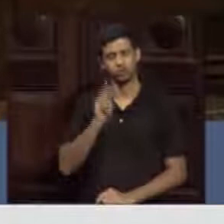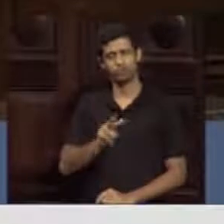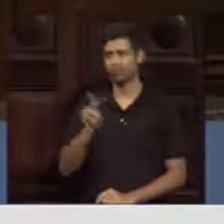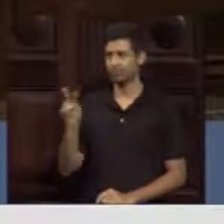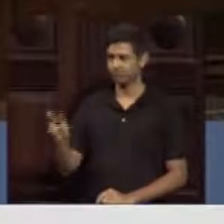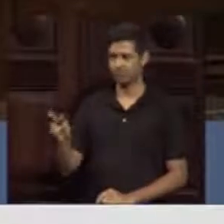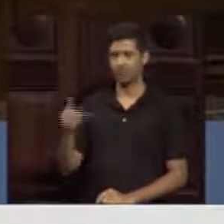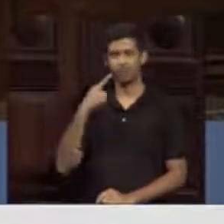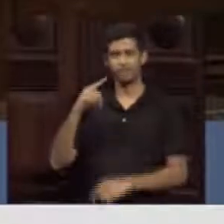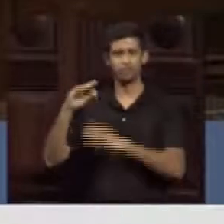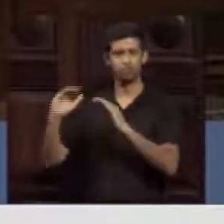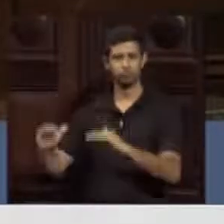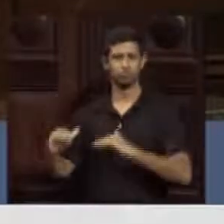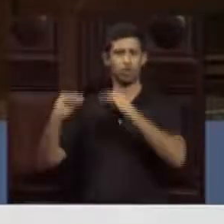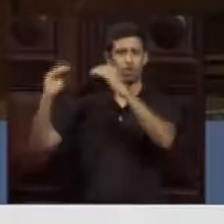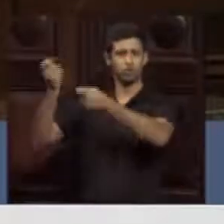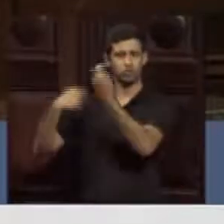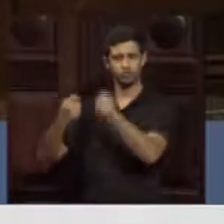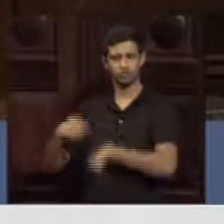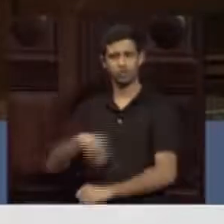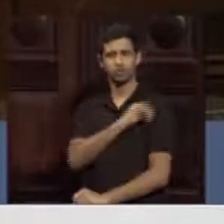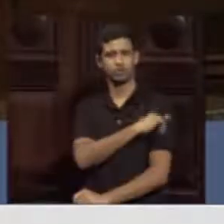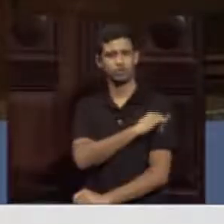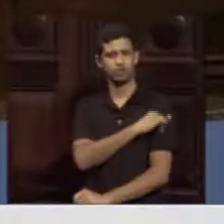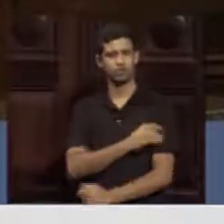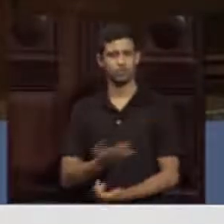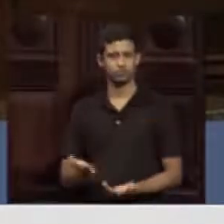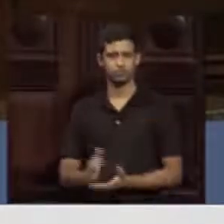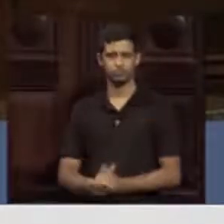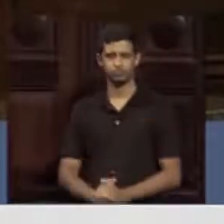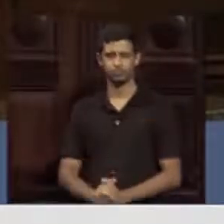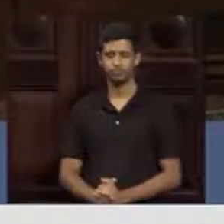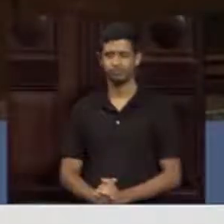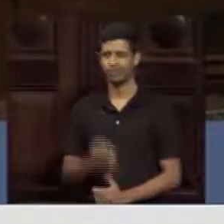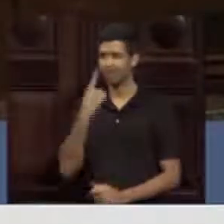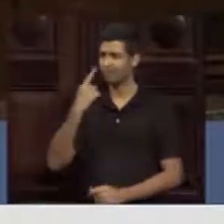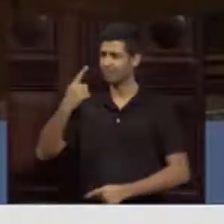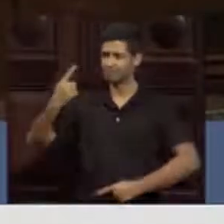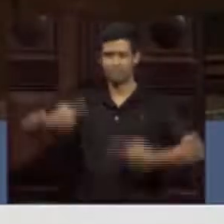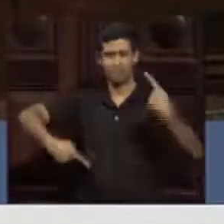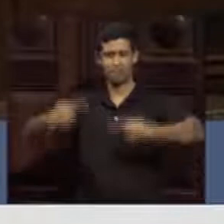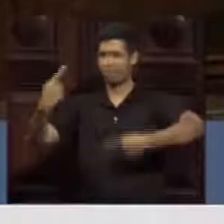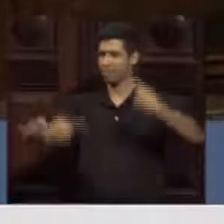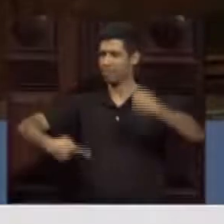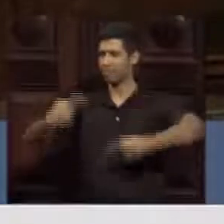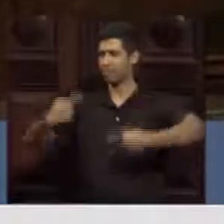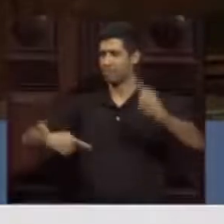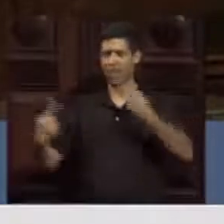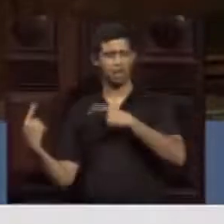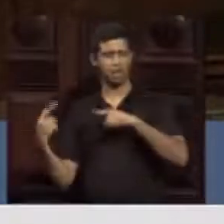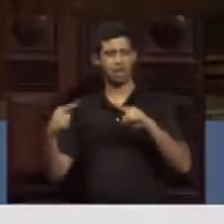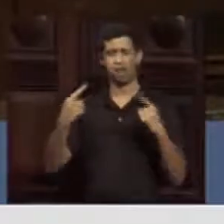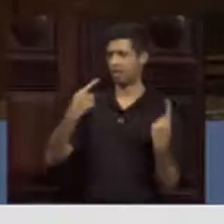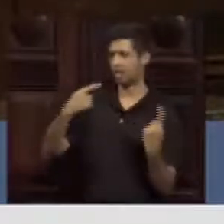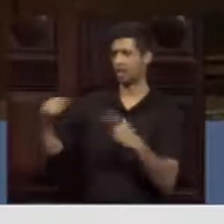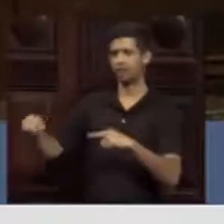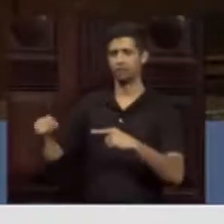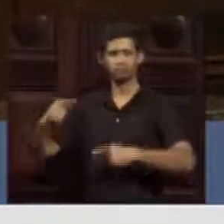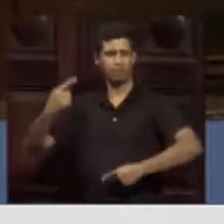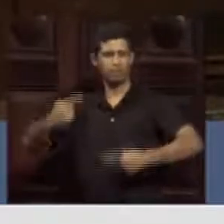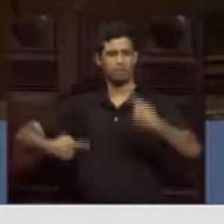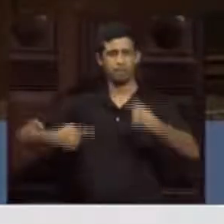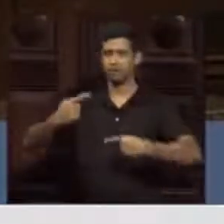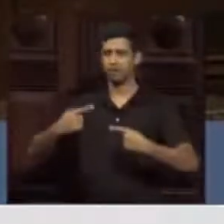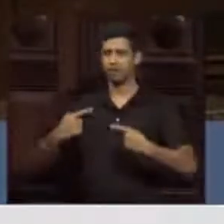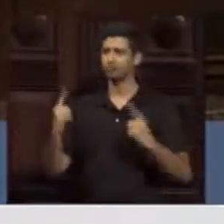alta administração de nossa cidade. E esse descalabro, esse destempero, esse